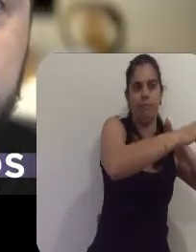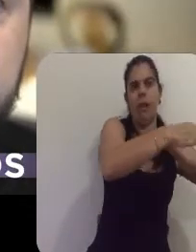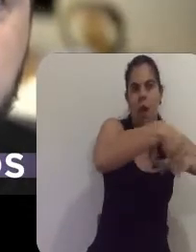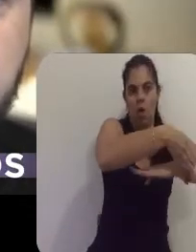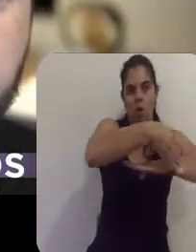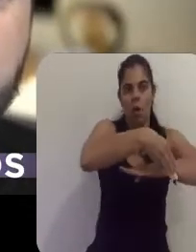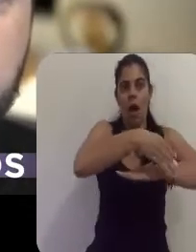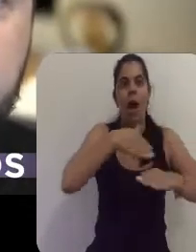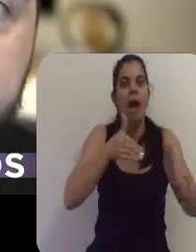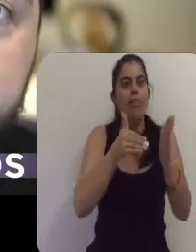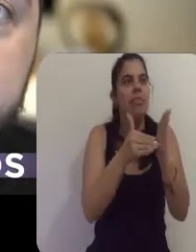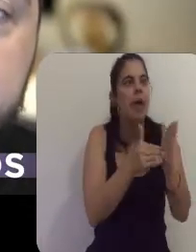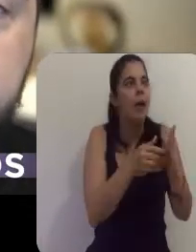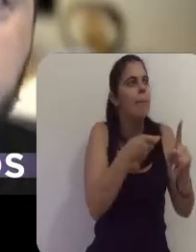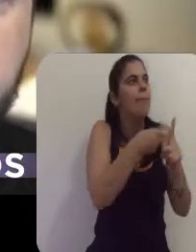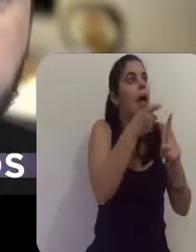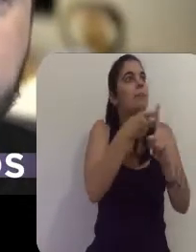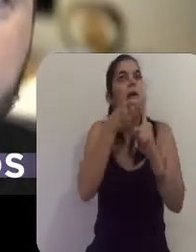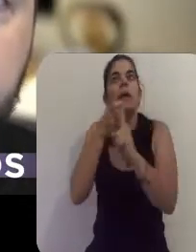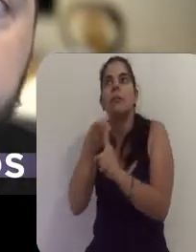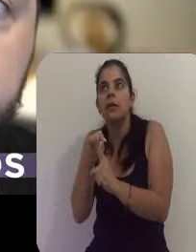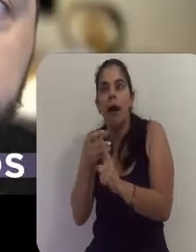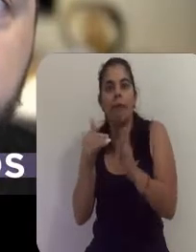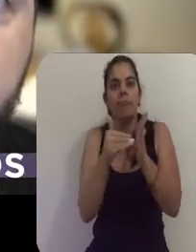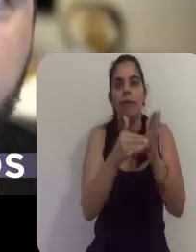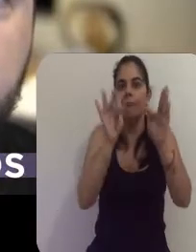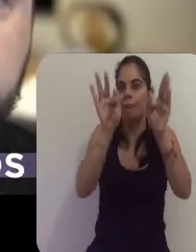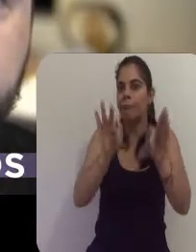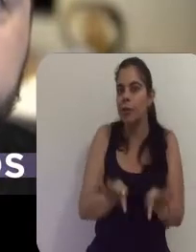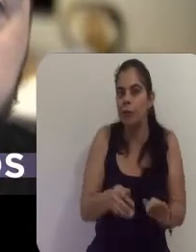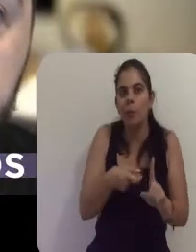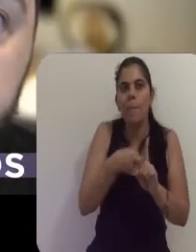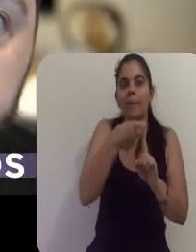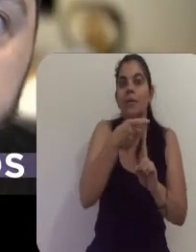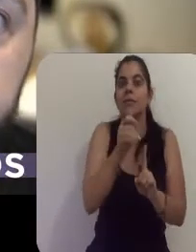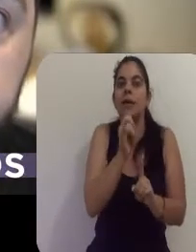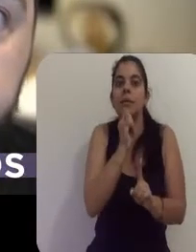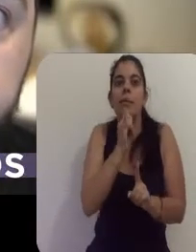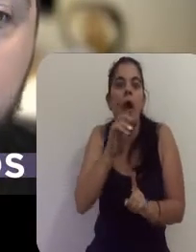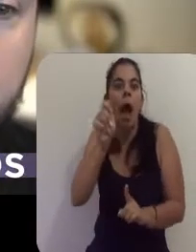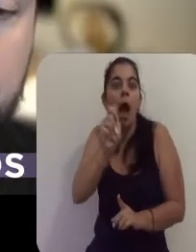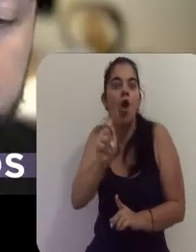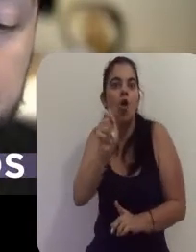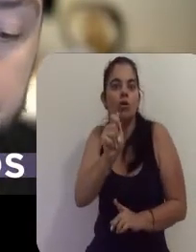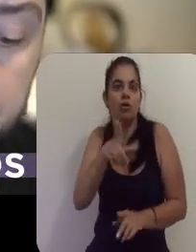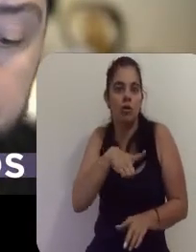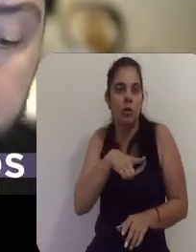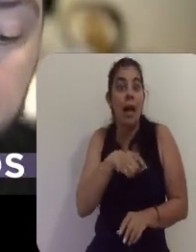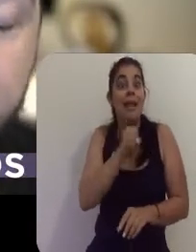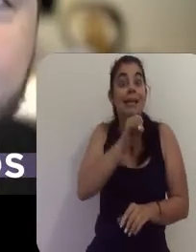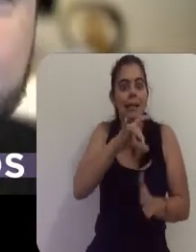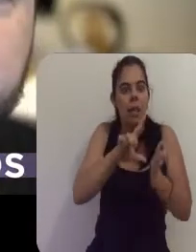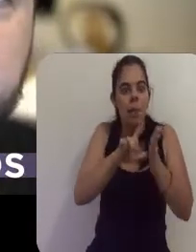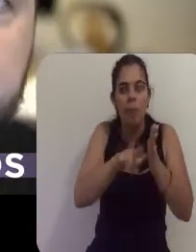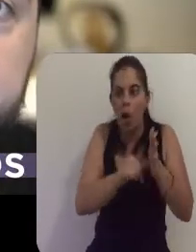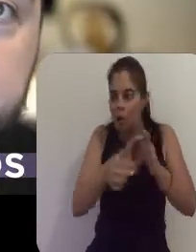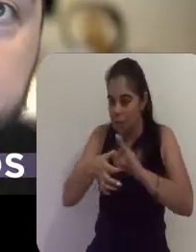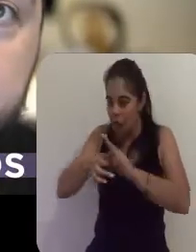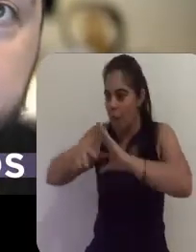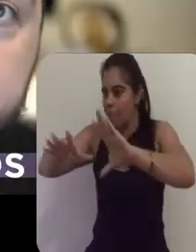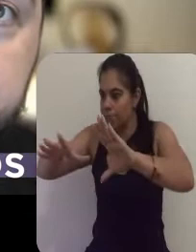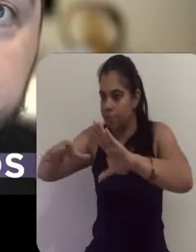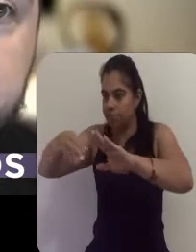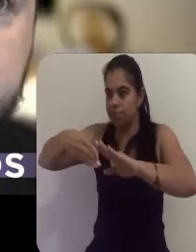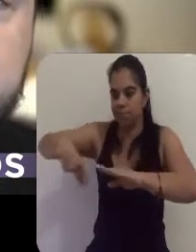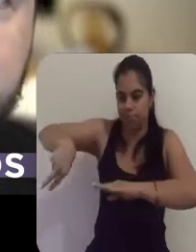em casa por meses, pelo menos até o fim de agosto. Tá? A conclusão do estudo é que depois